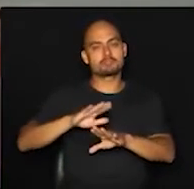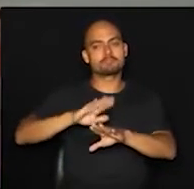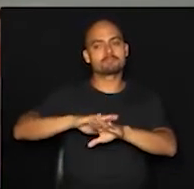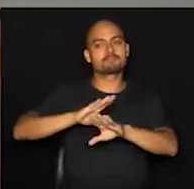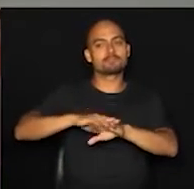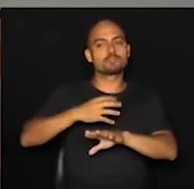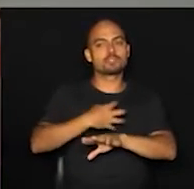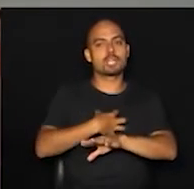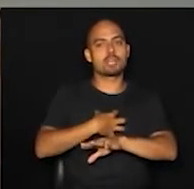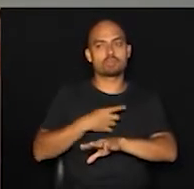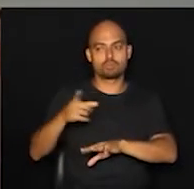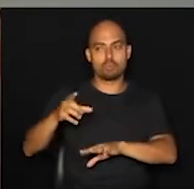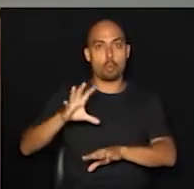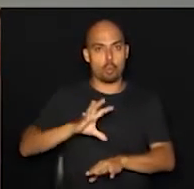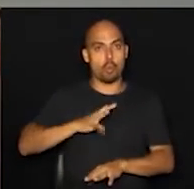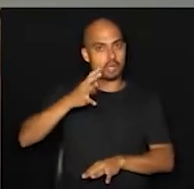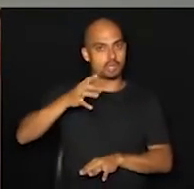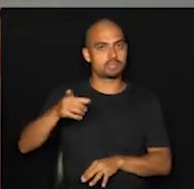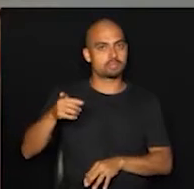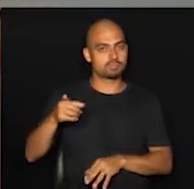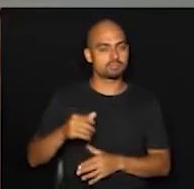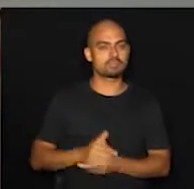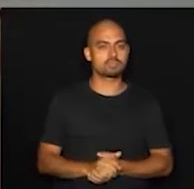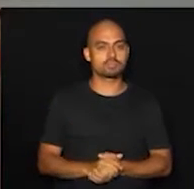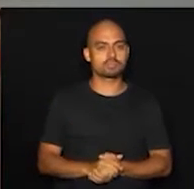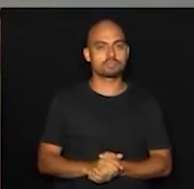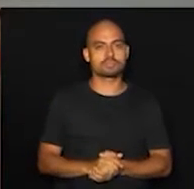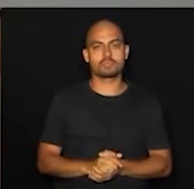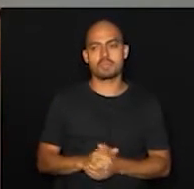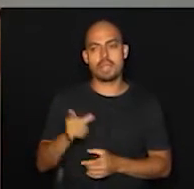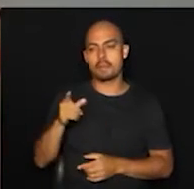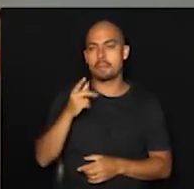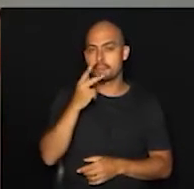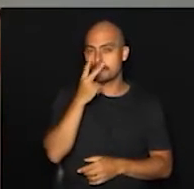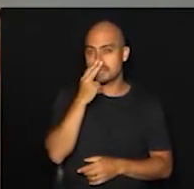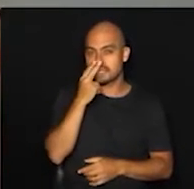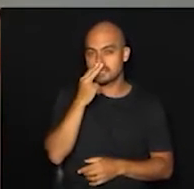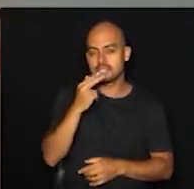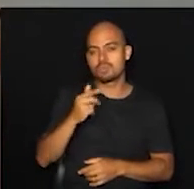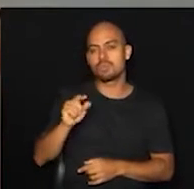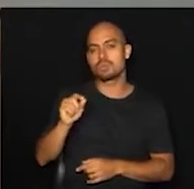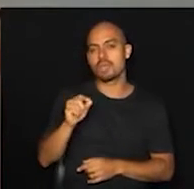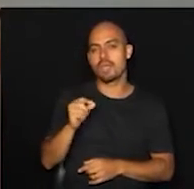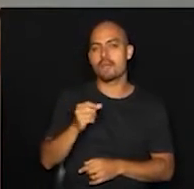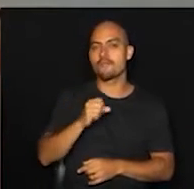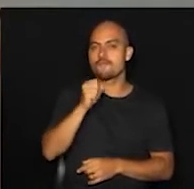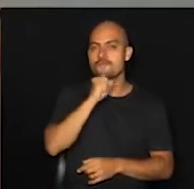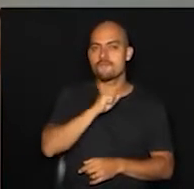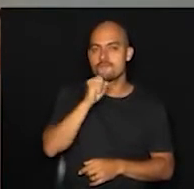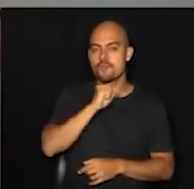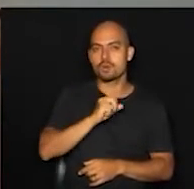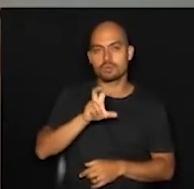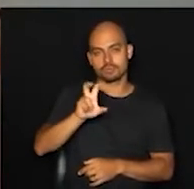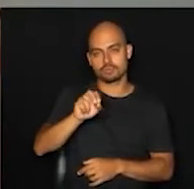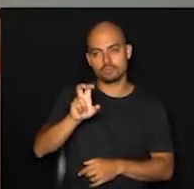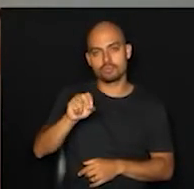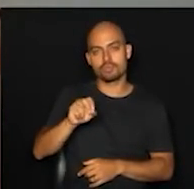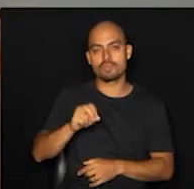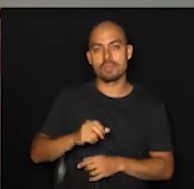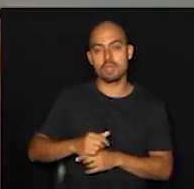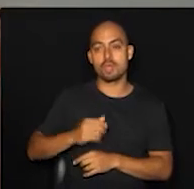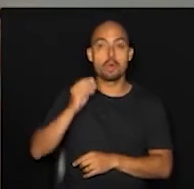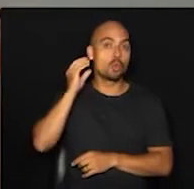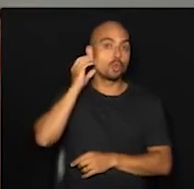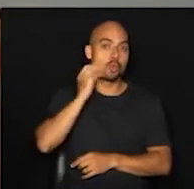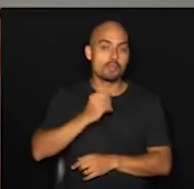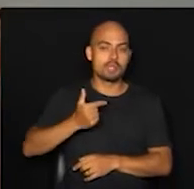ela era bastante corajosa. Nisso ela saiu ao avô. Porque o que Dom Pedro II não fez nos últimos 20 anos do seu reinado, que